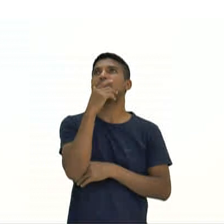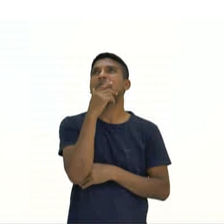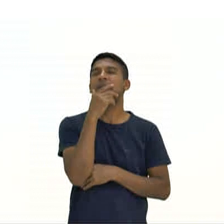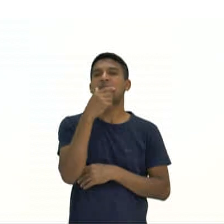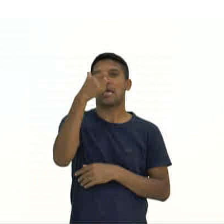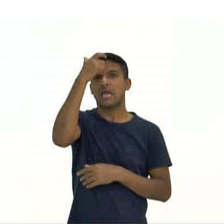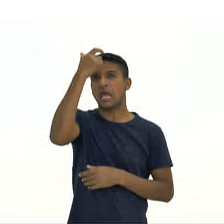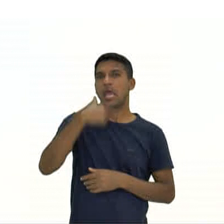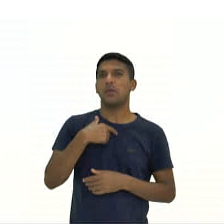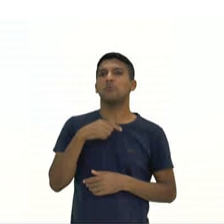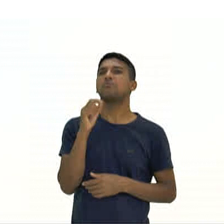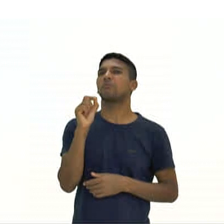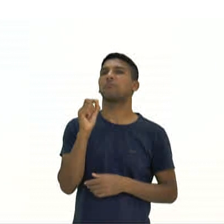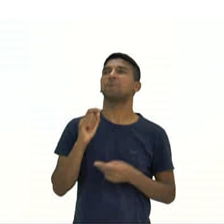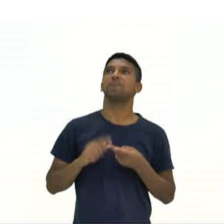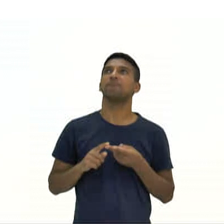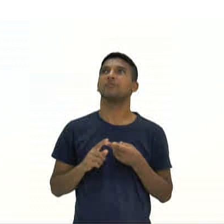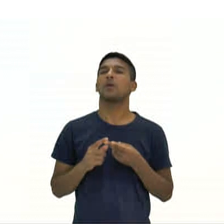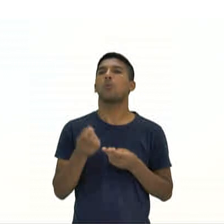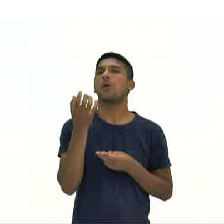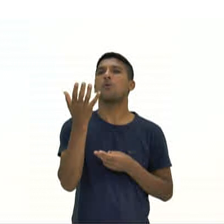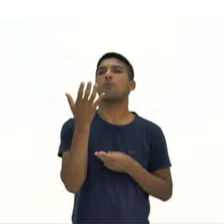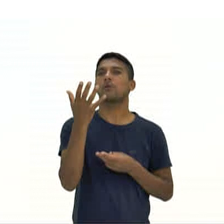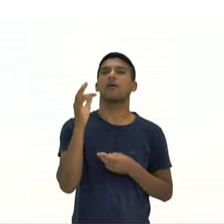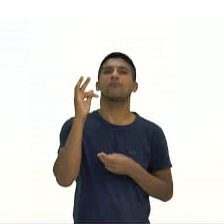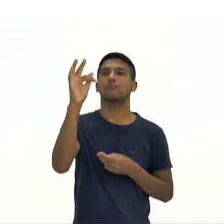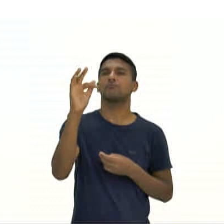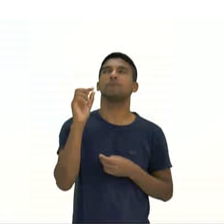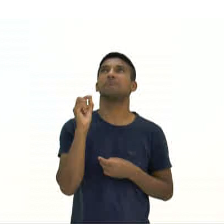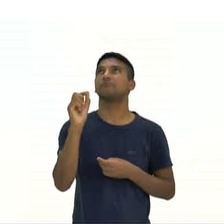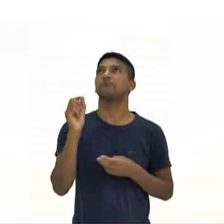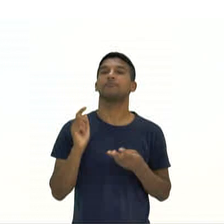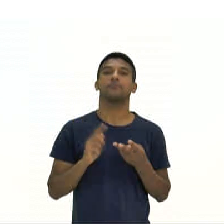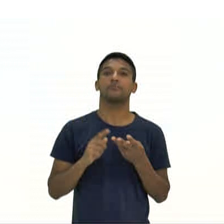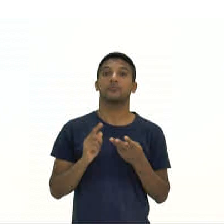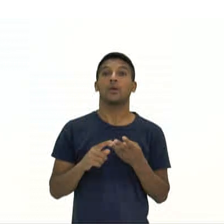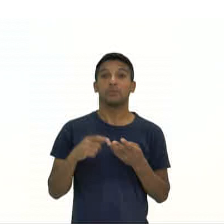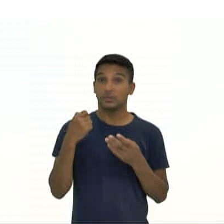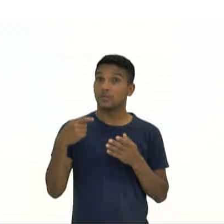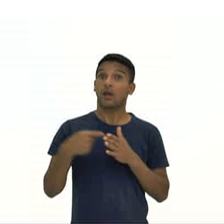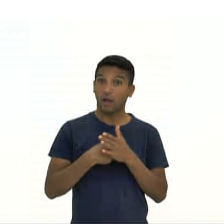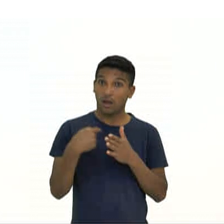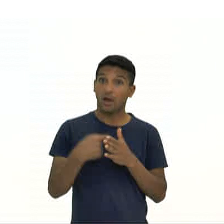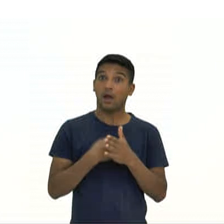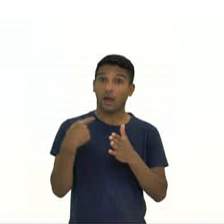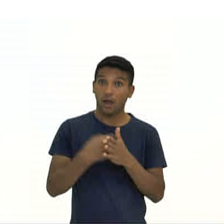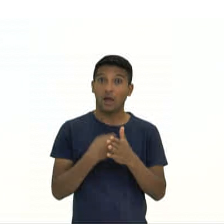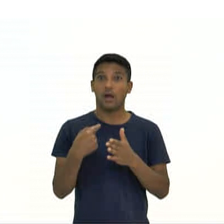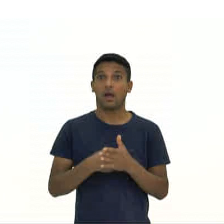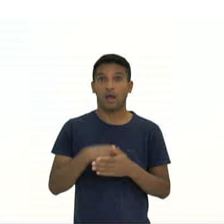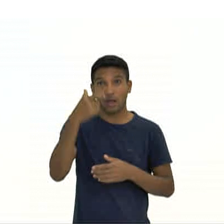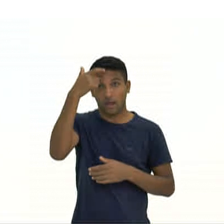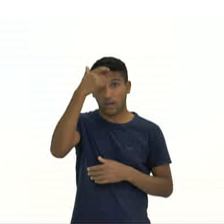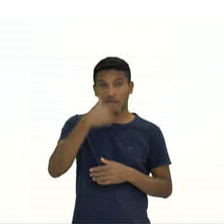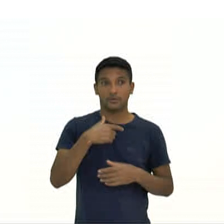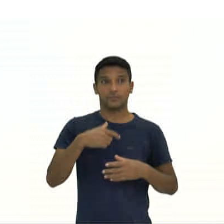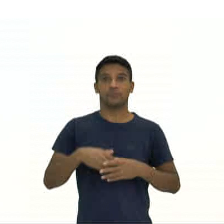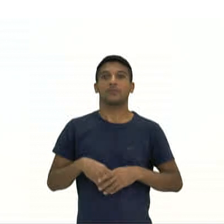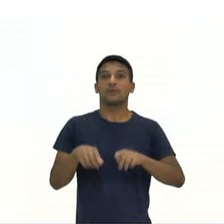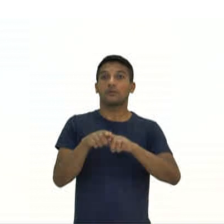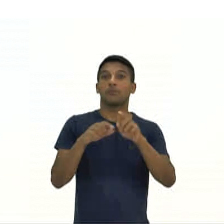profissional gratuitos que pecam por priorizar apenas os cursos disponíveis no mercado, em vez de valorizar